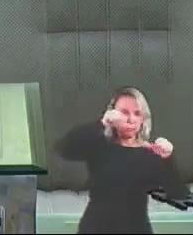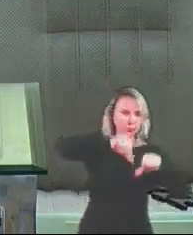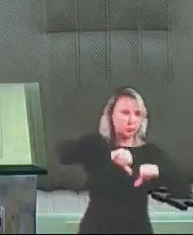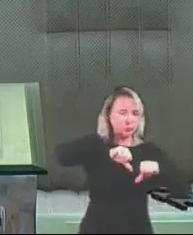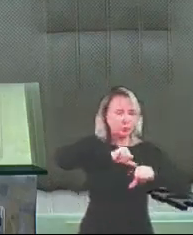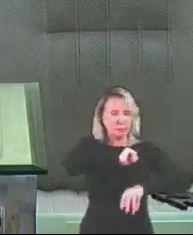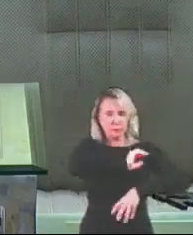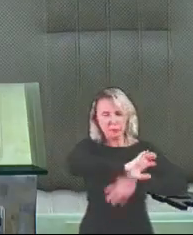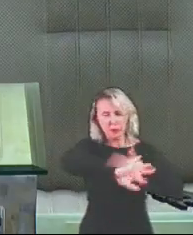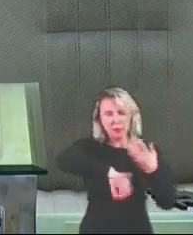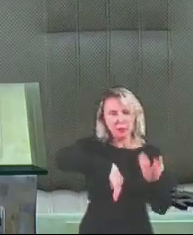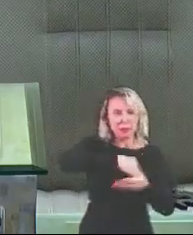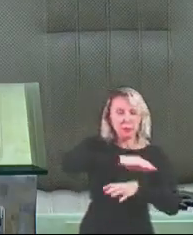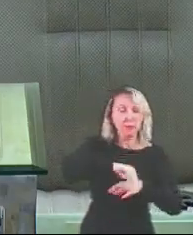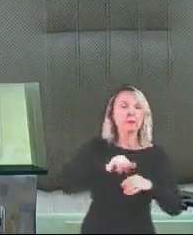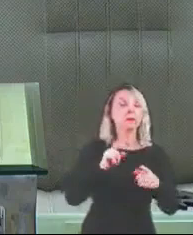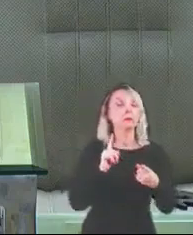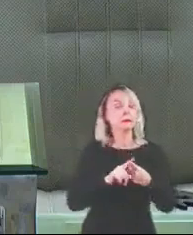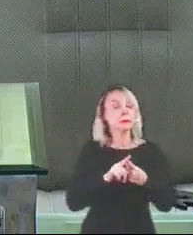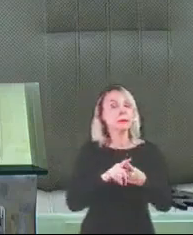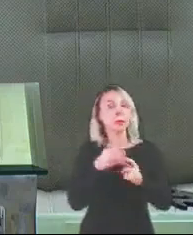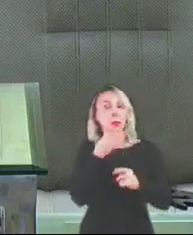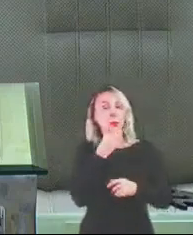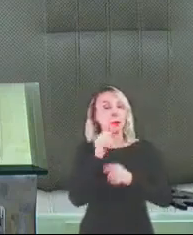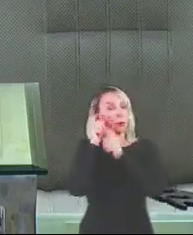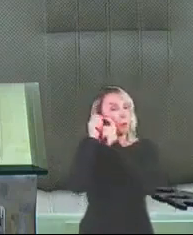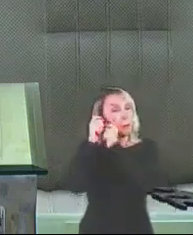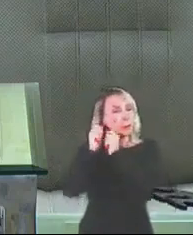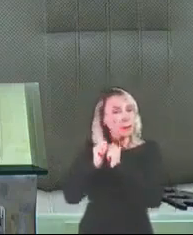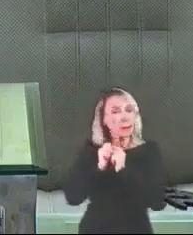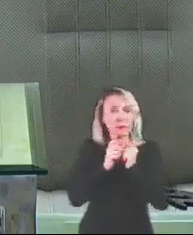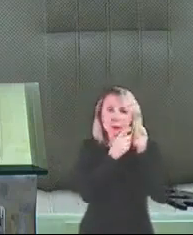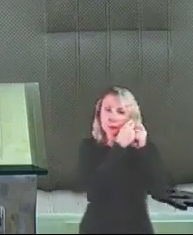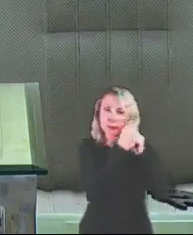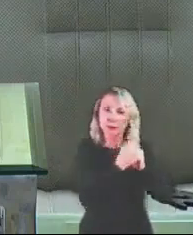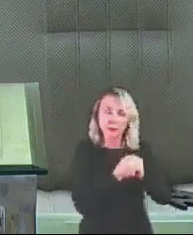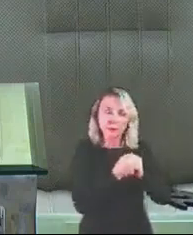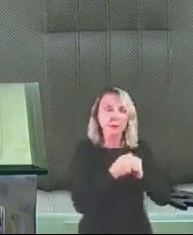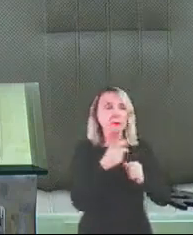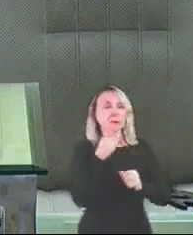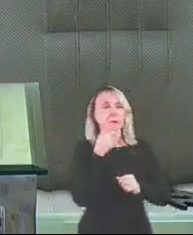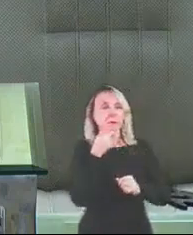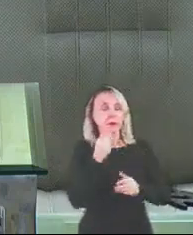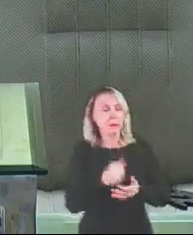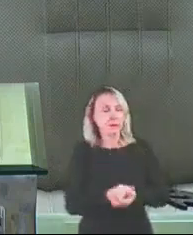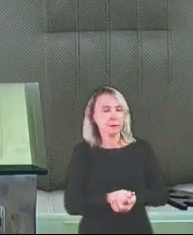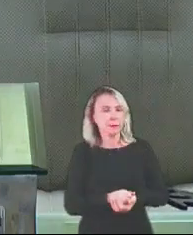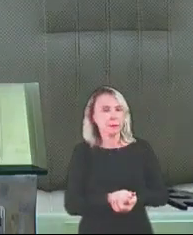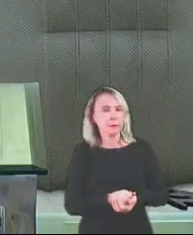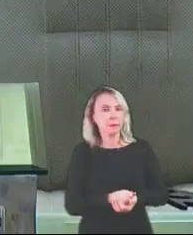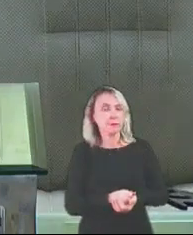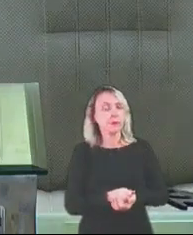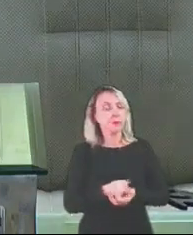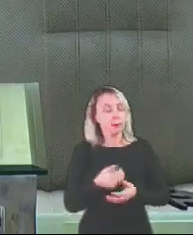diz que quando Noé plantou uma vinha, Satanás veio e colocou sangue de 4